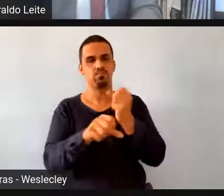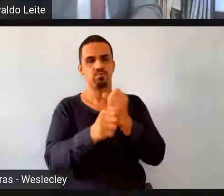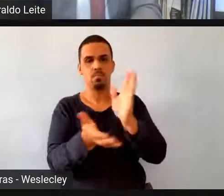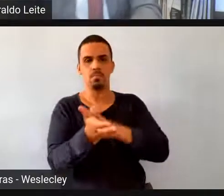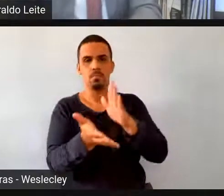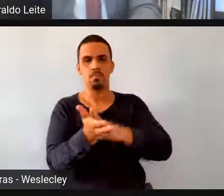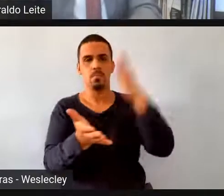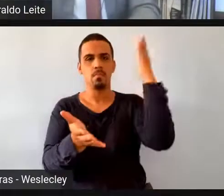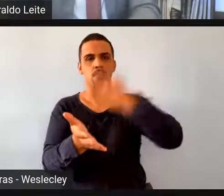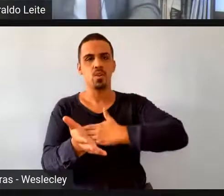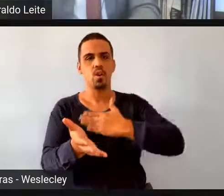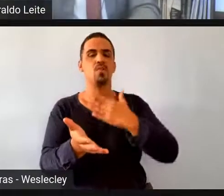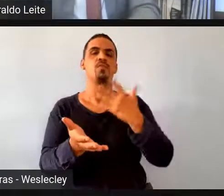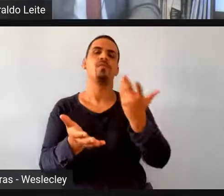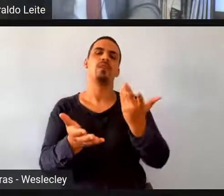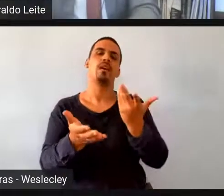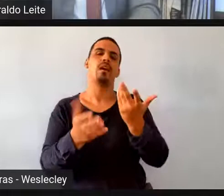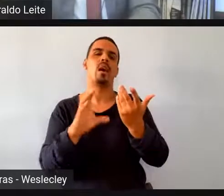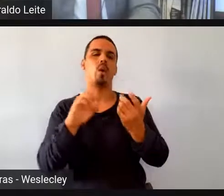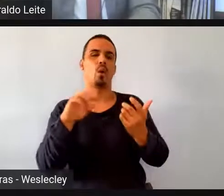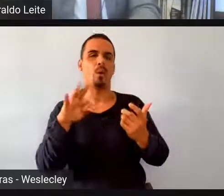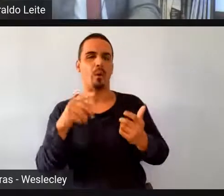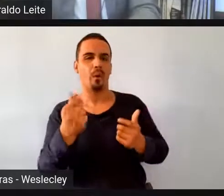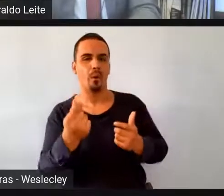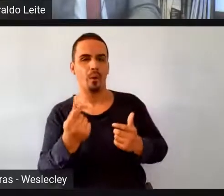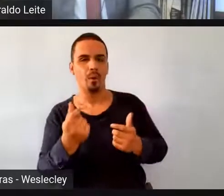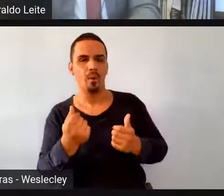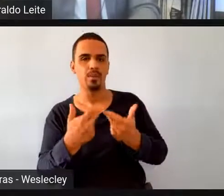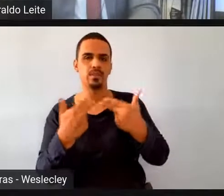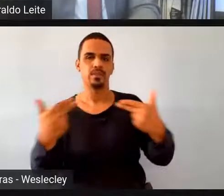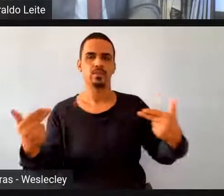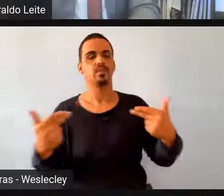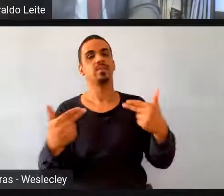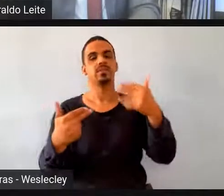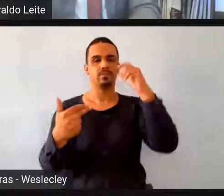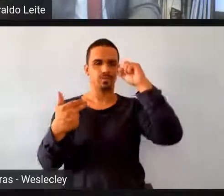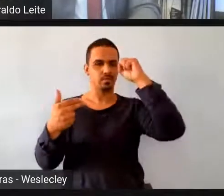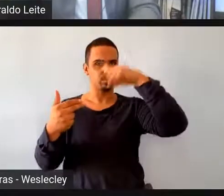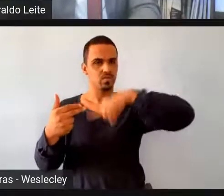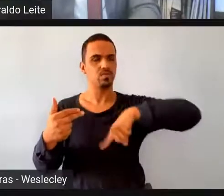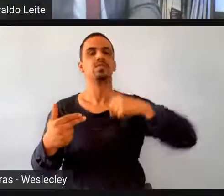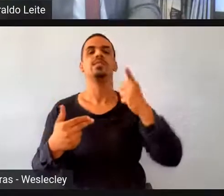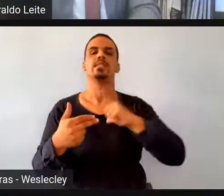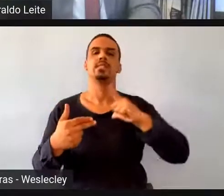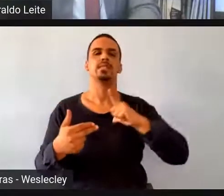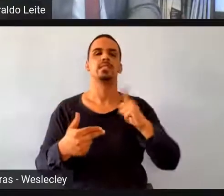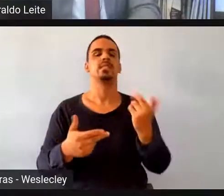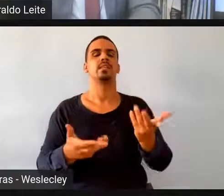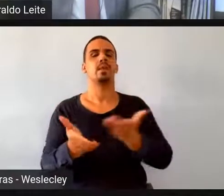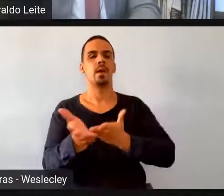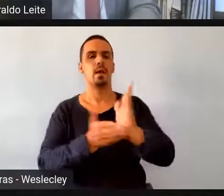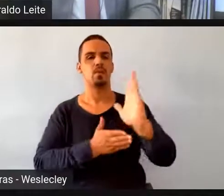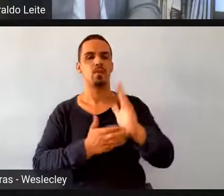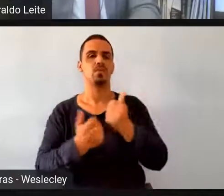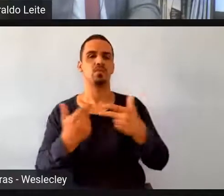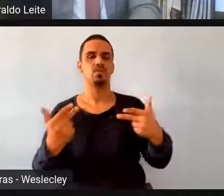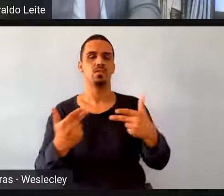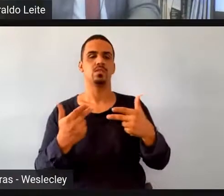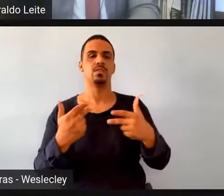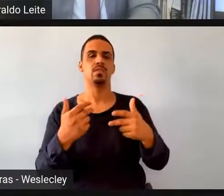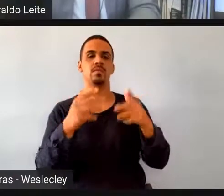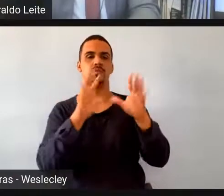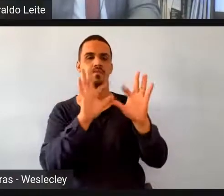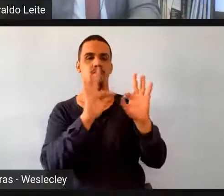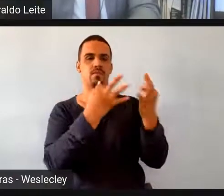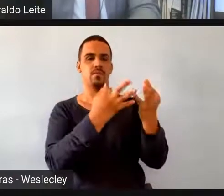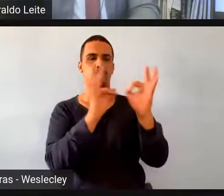pessoa que já tenha trabalhado em órgãos de controle, tentando controlar as prestações, aprovar a prestação de contas, se são milhares de candidatos, é mais